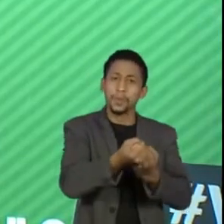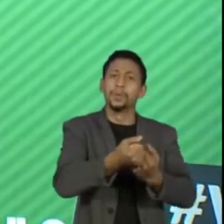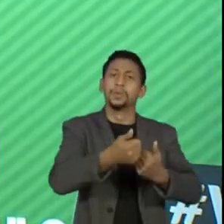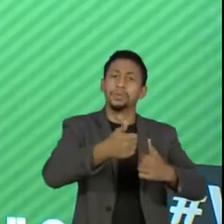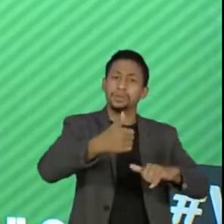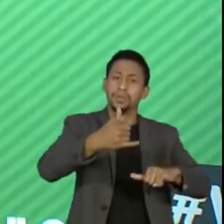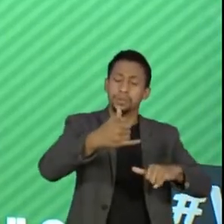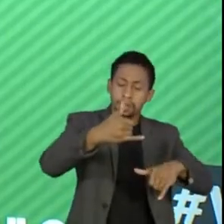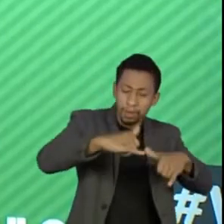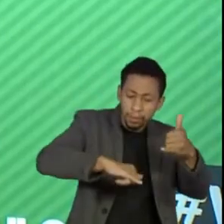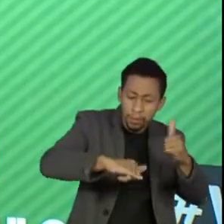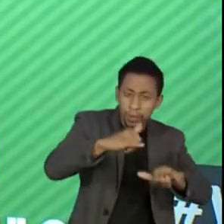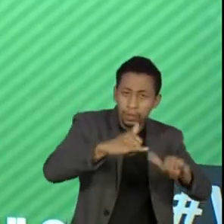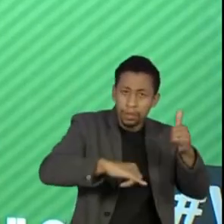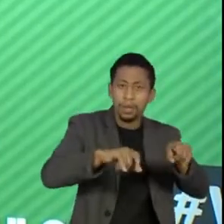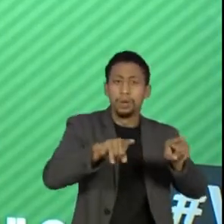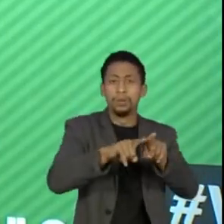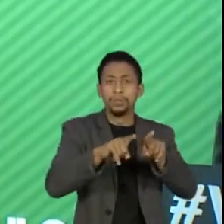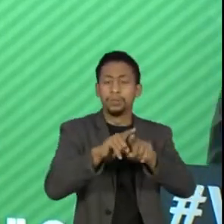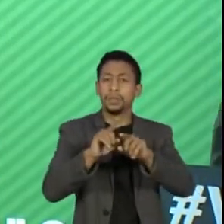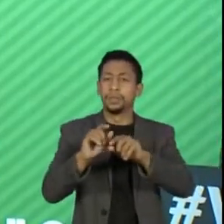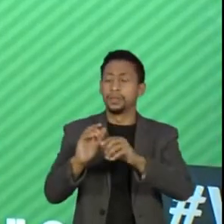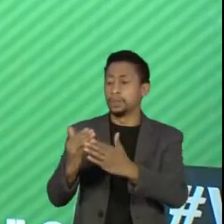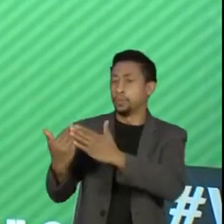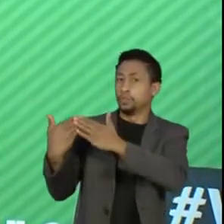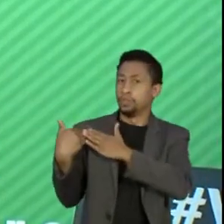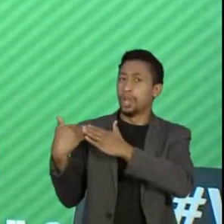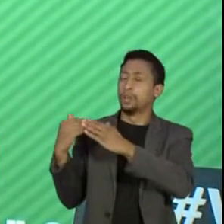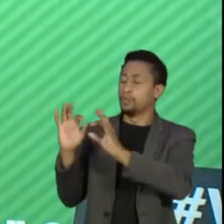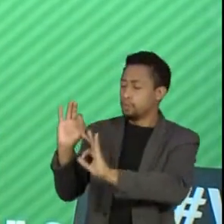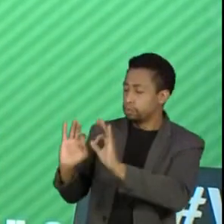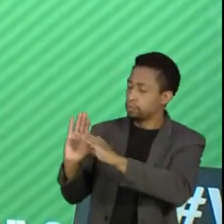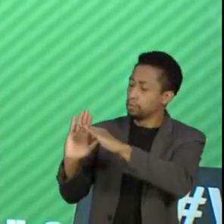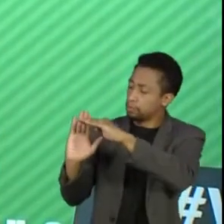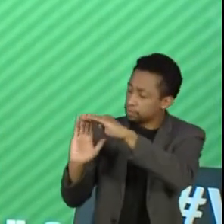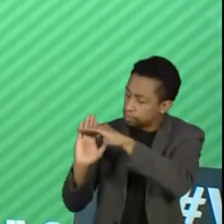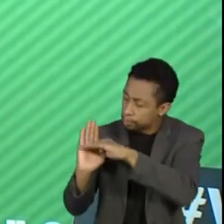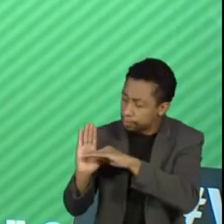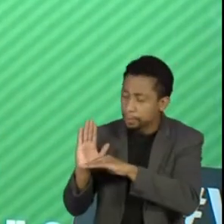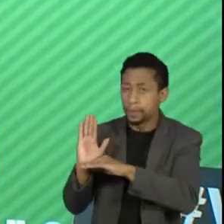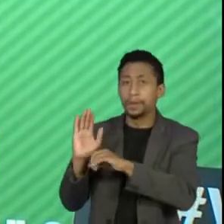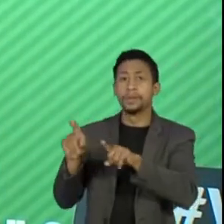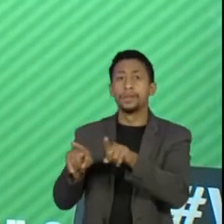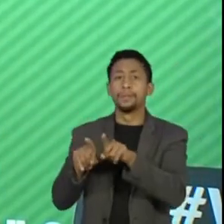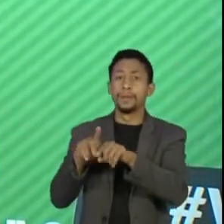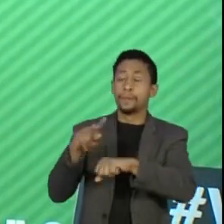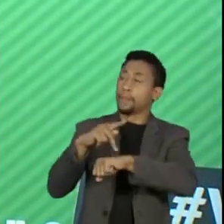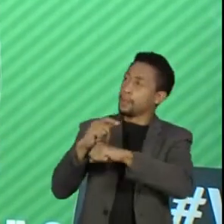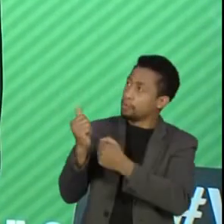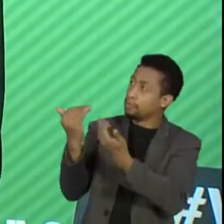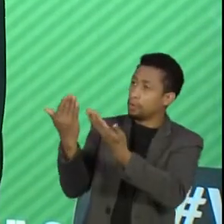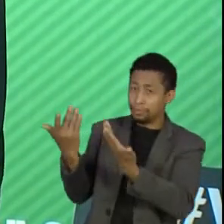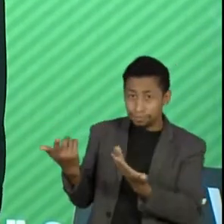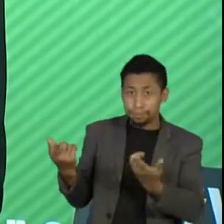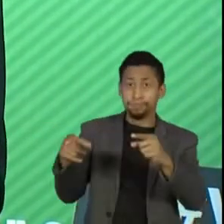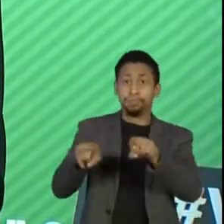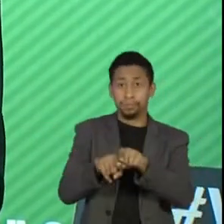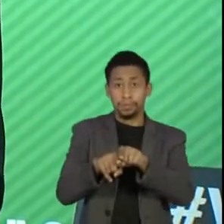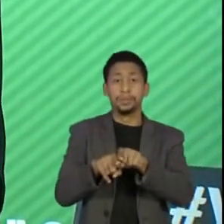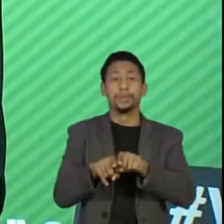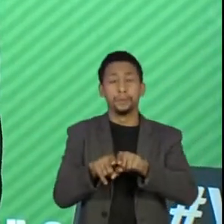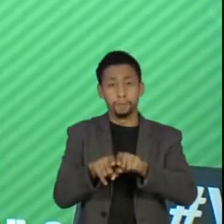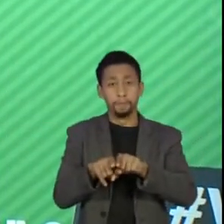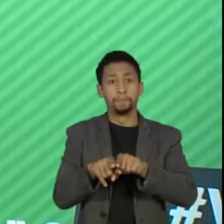equipes de área regulatória, comitês de acompanhamento, parceiros internacionais, os comitês de ética,